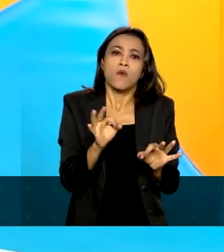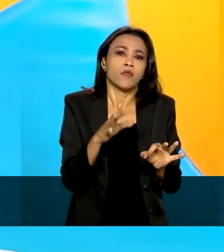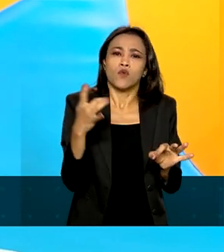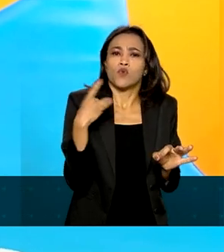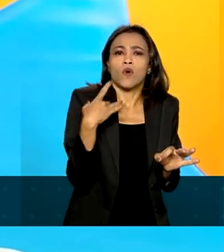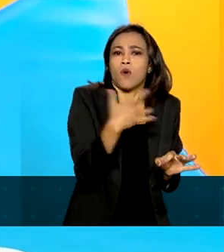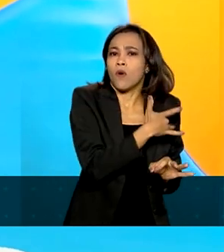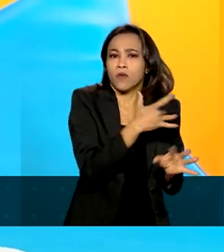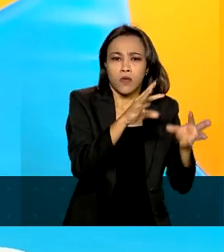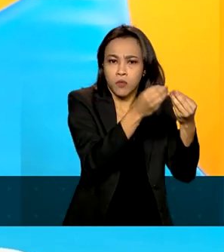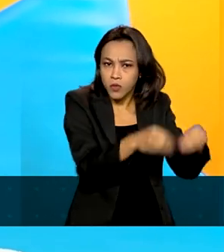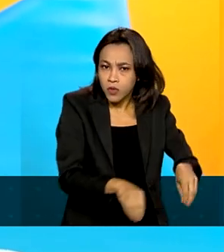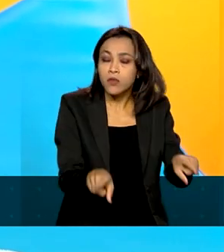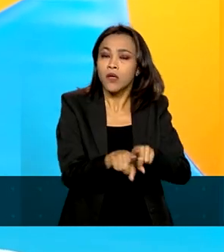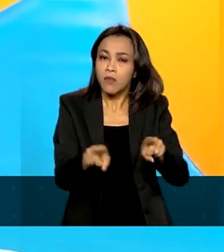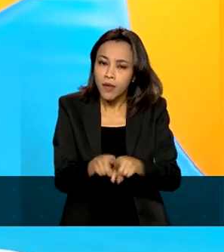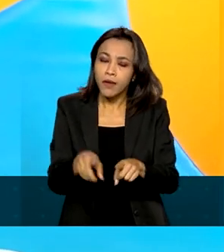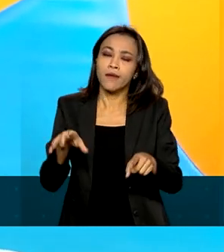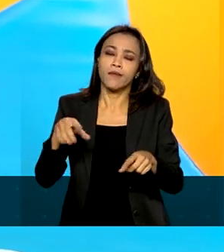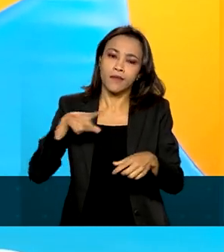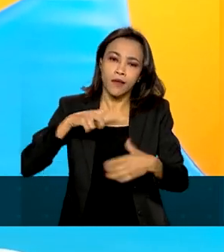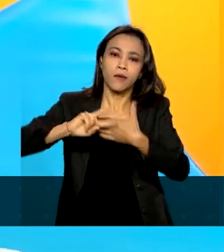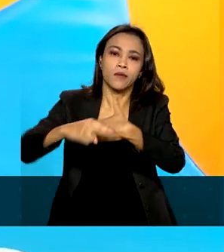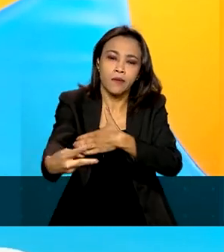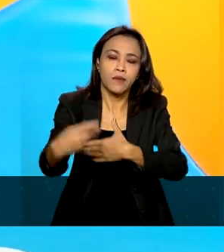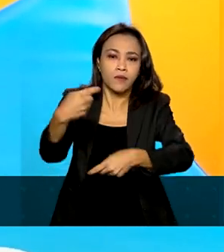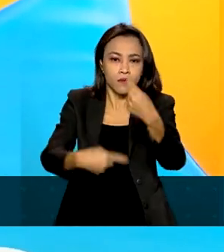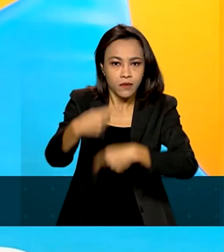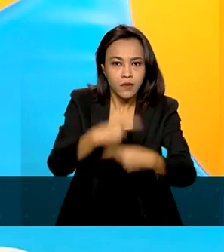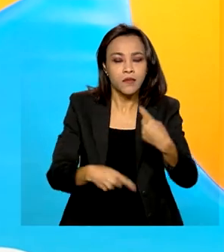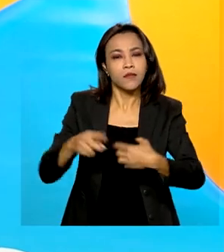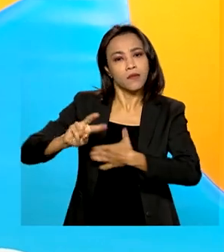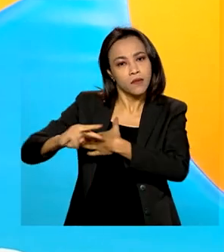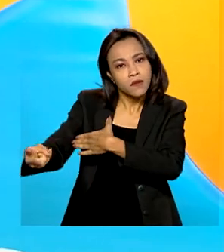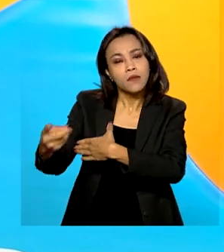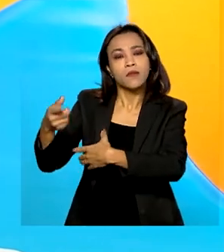implicações políticas, tem implicações econômicas de toda a natureza.